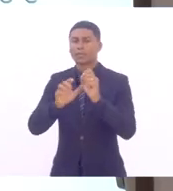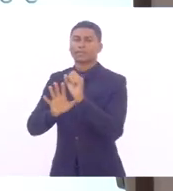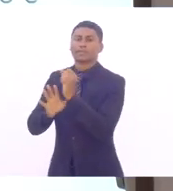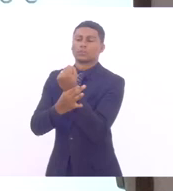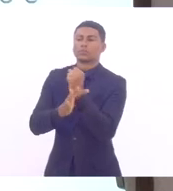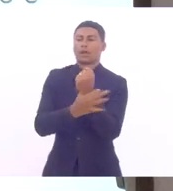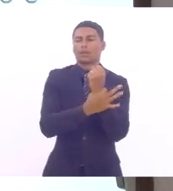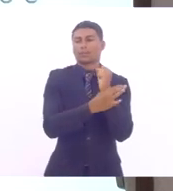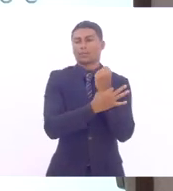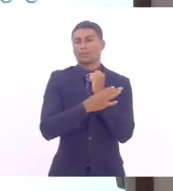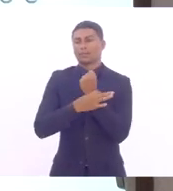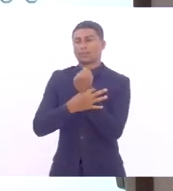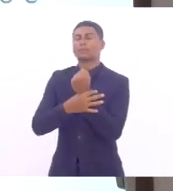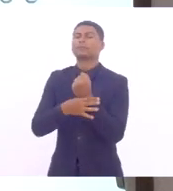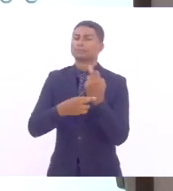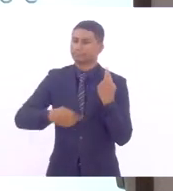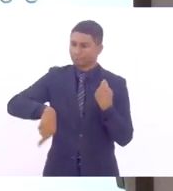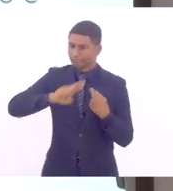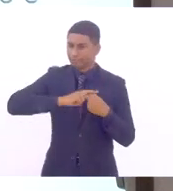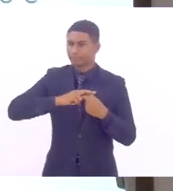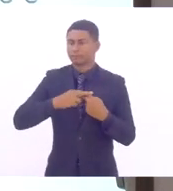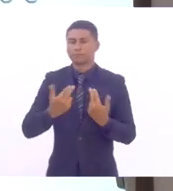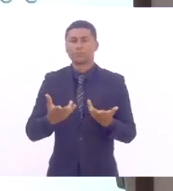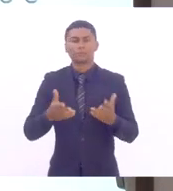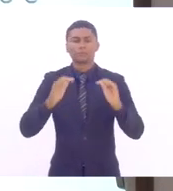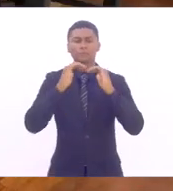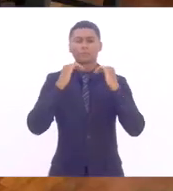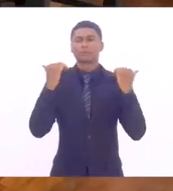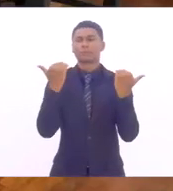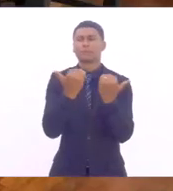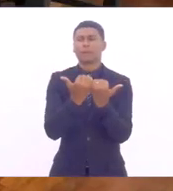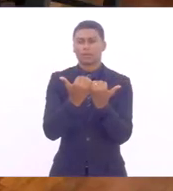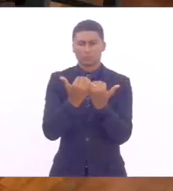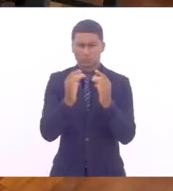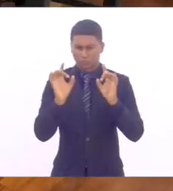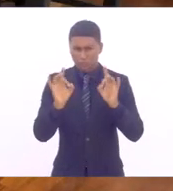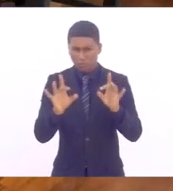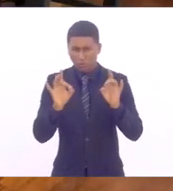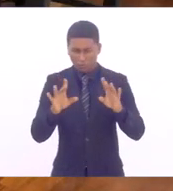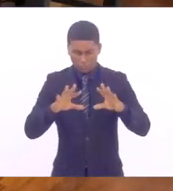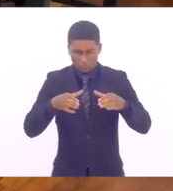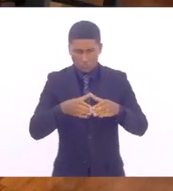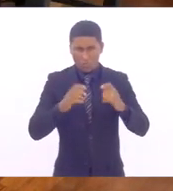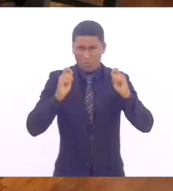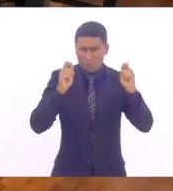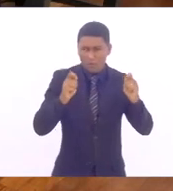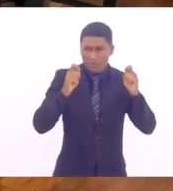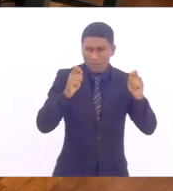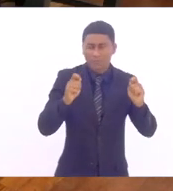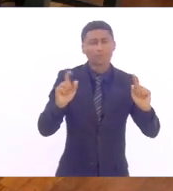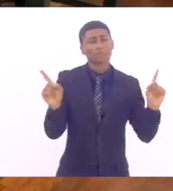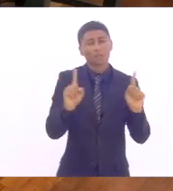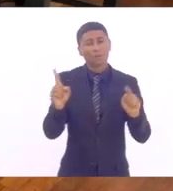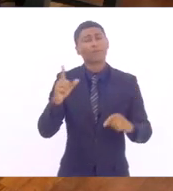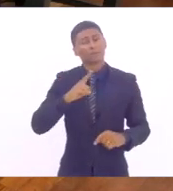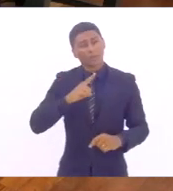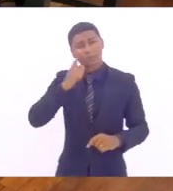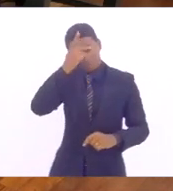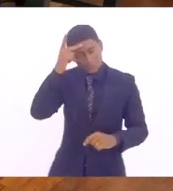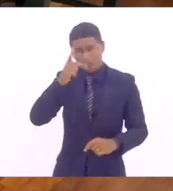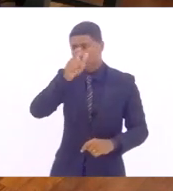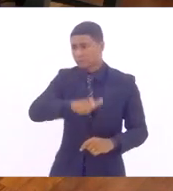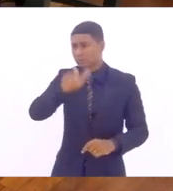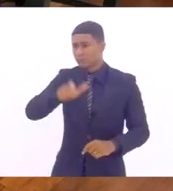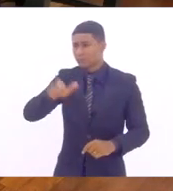torcedor no estádio. Lembrando que o estádio ele não se compõe só de torcida organizada. Tem outras pessoas, tem senhores, tem senhoras e